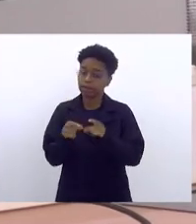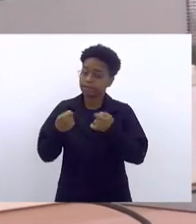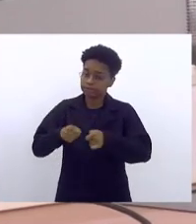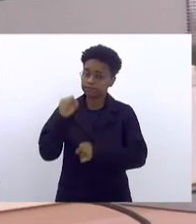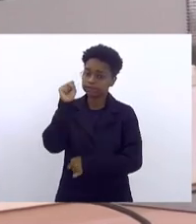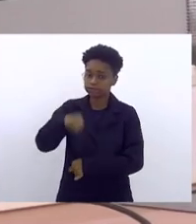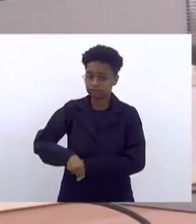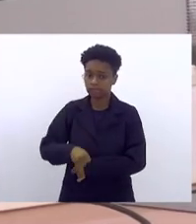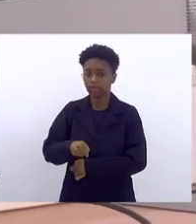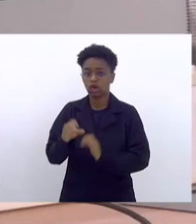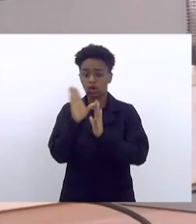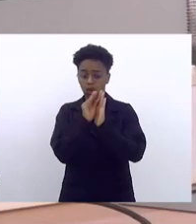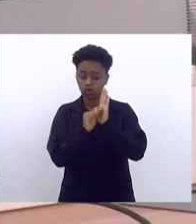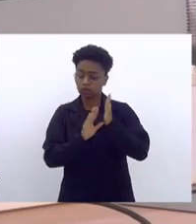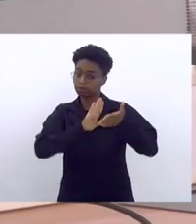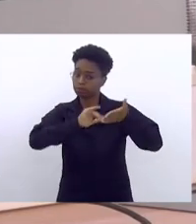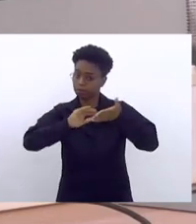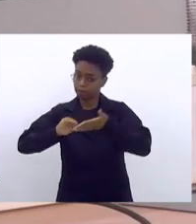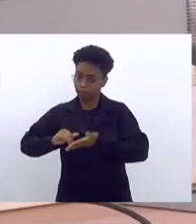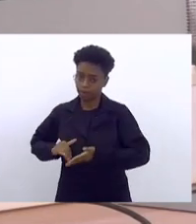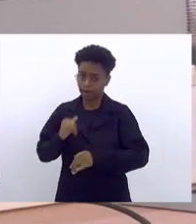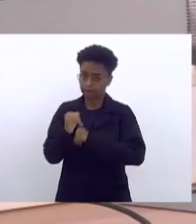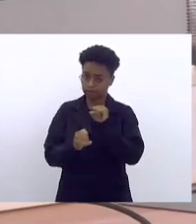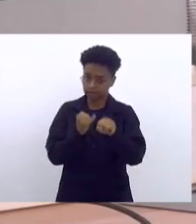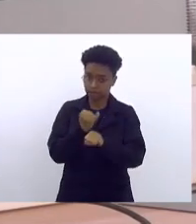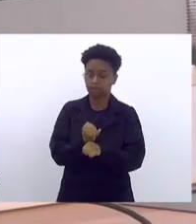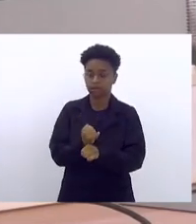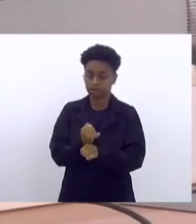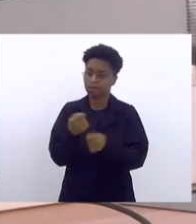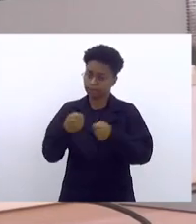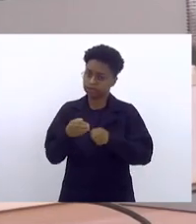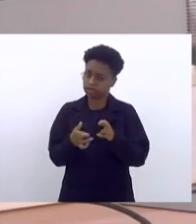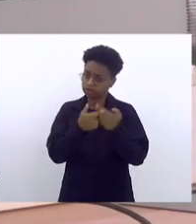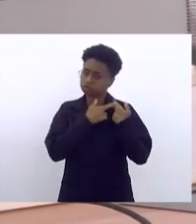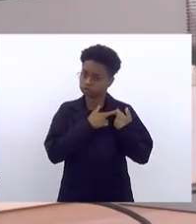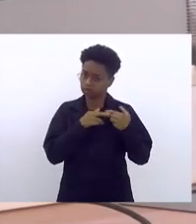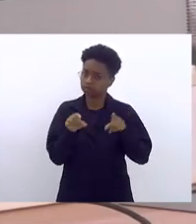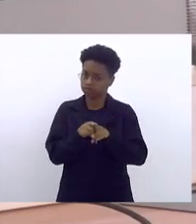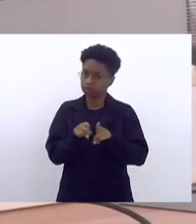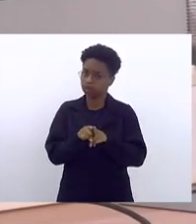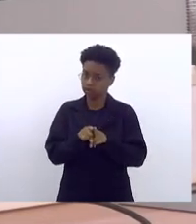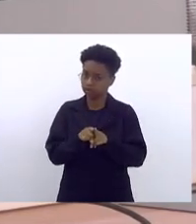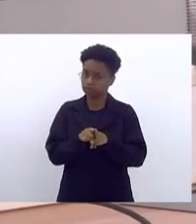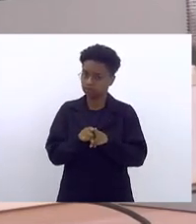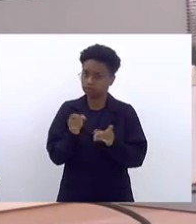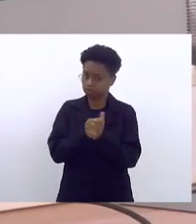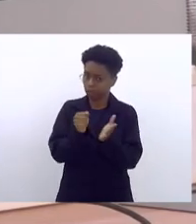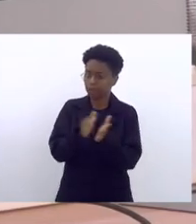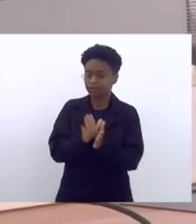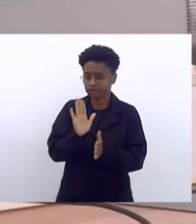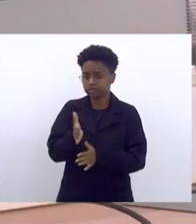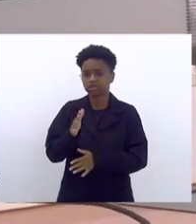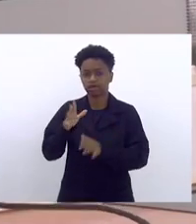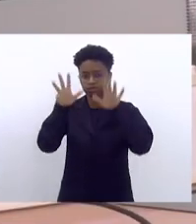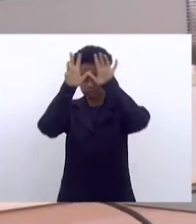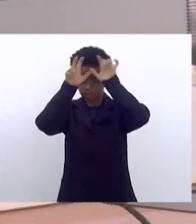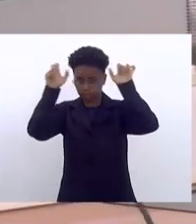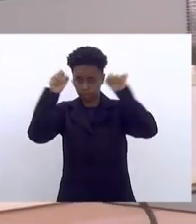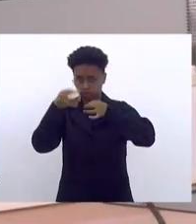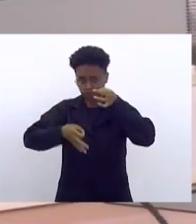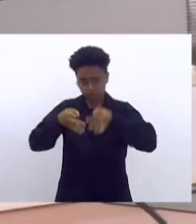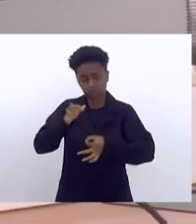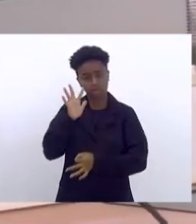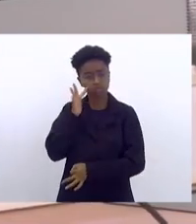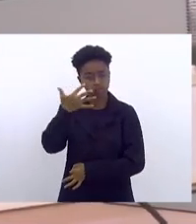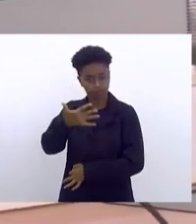remover esses conteúdos da internet sendo responsabilizadas por isso já há decisões do Superior Tribunal de Justiça a esse respeito